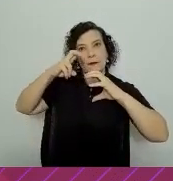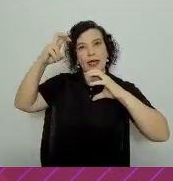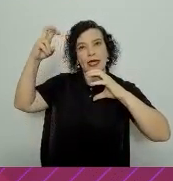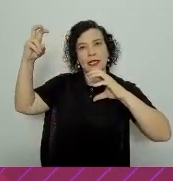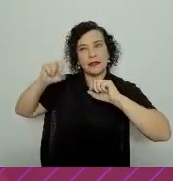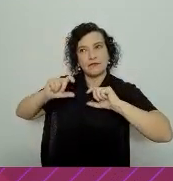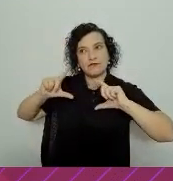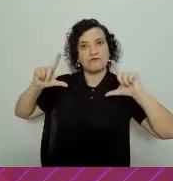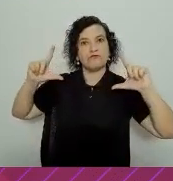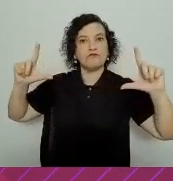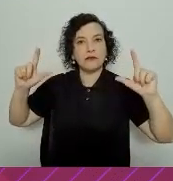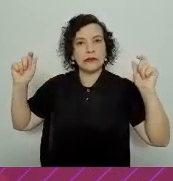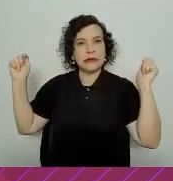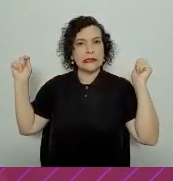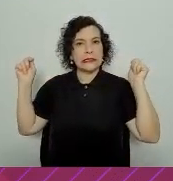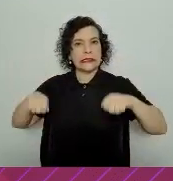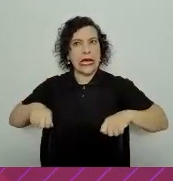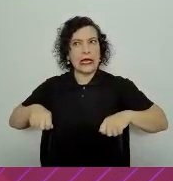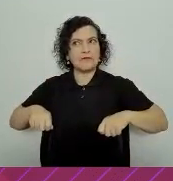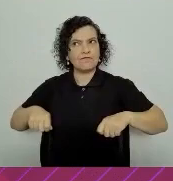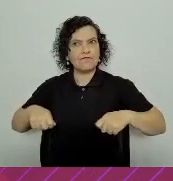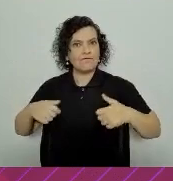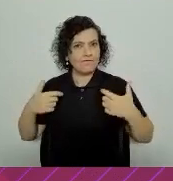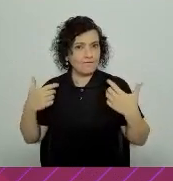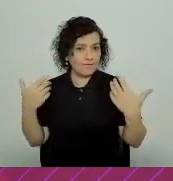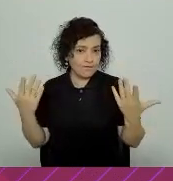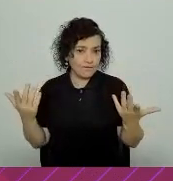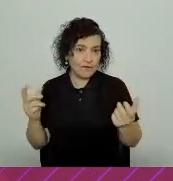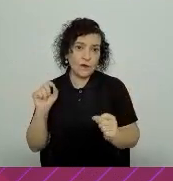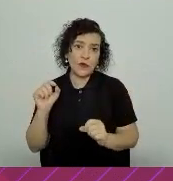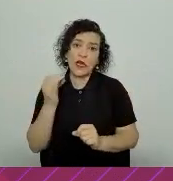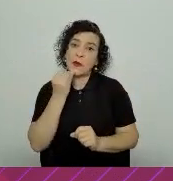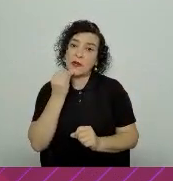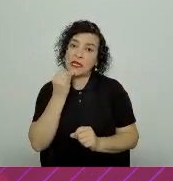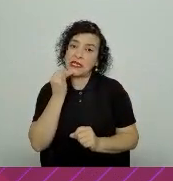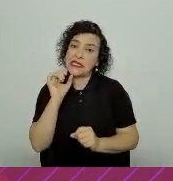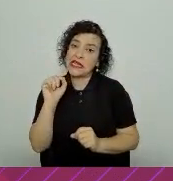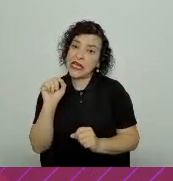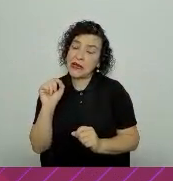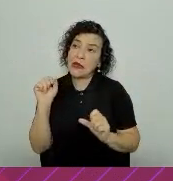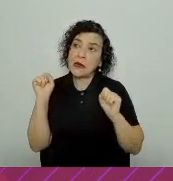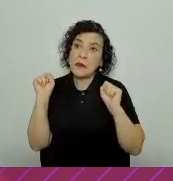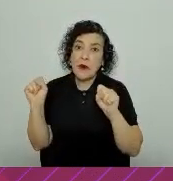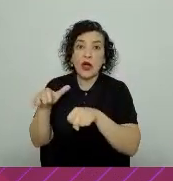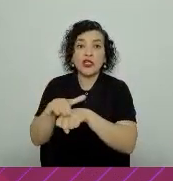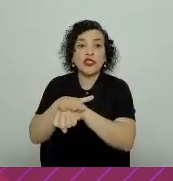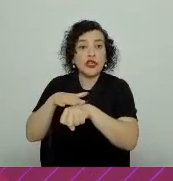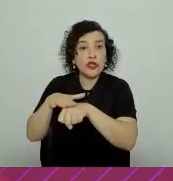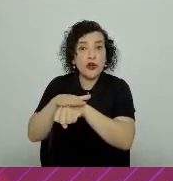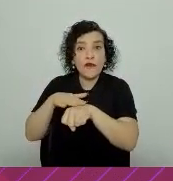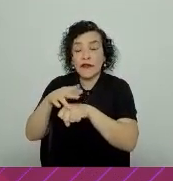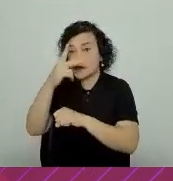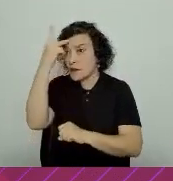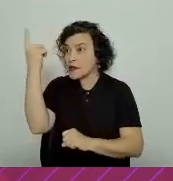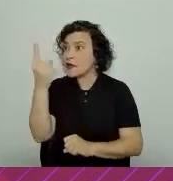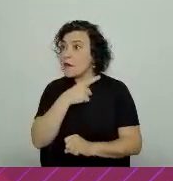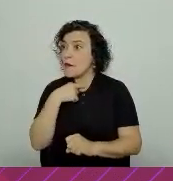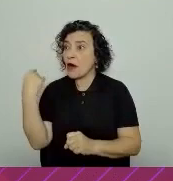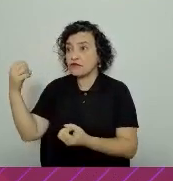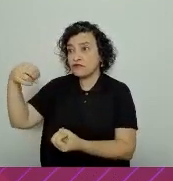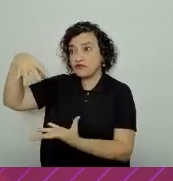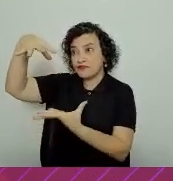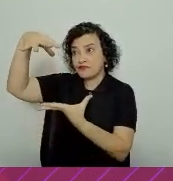pode trazer os mortos a vida poderemos conversar com quem já foi